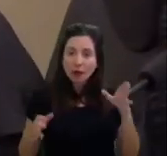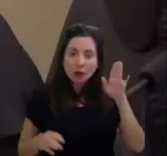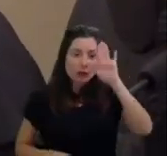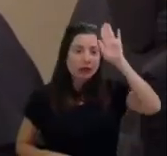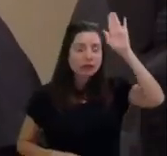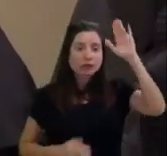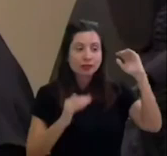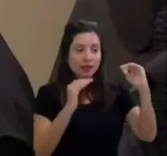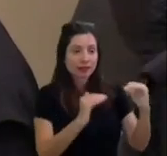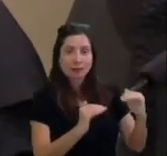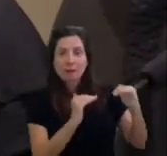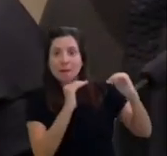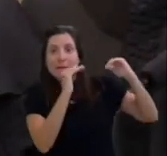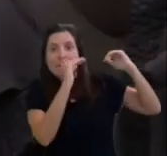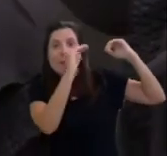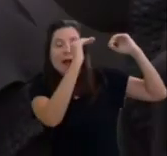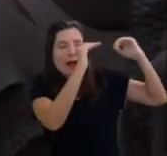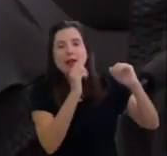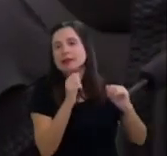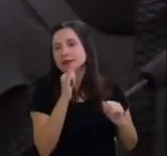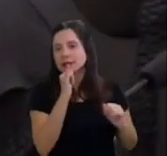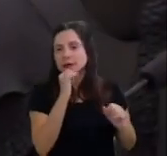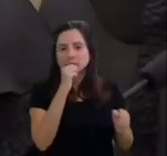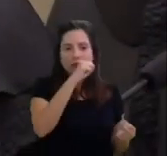relevância maior para a realização de um transporte, de um evento.